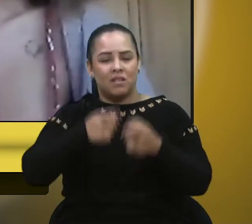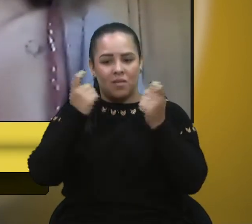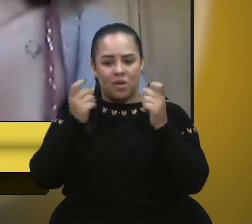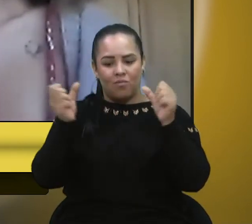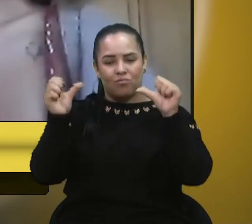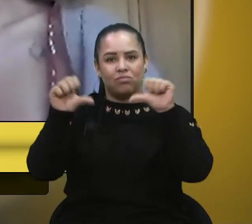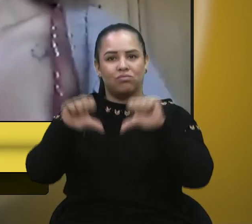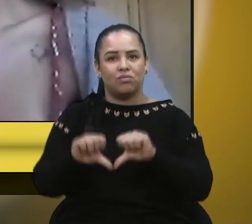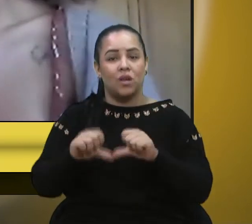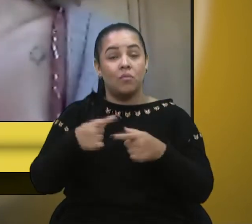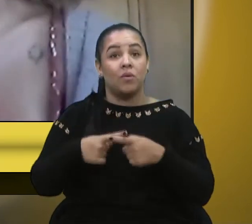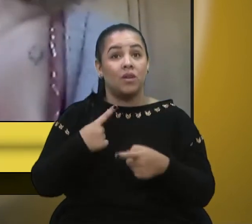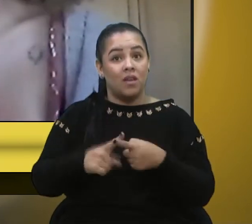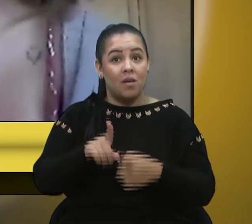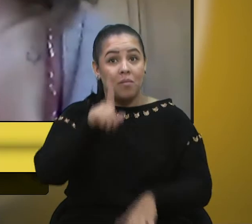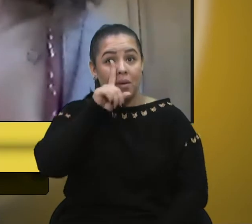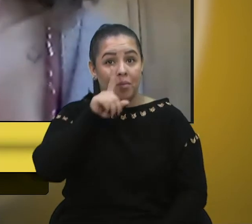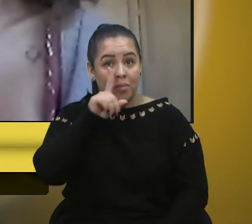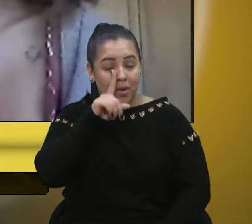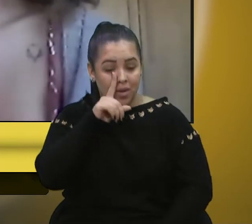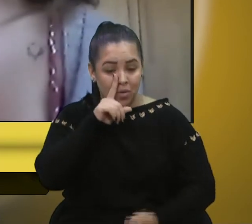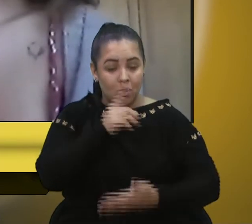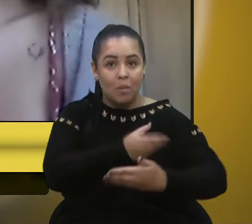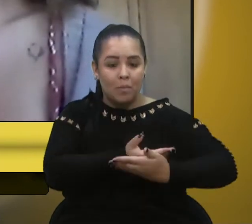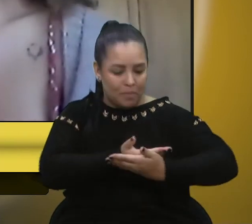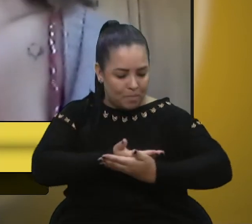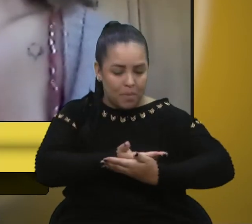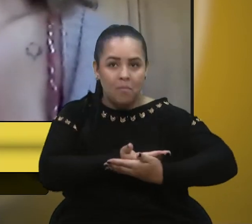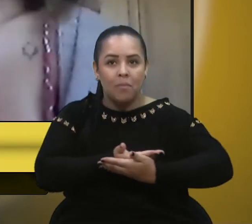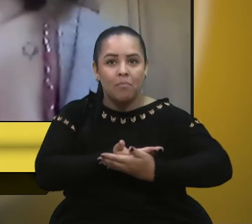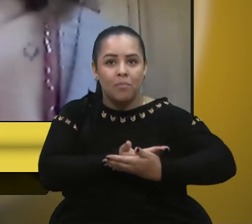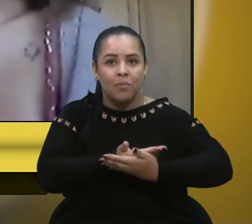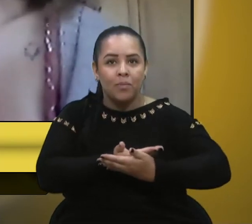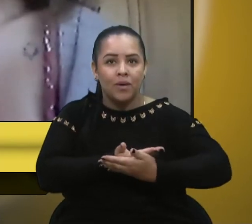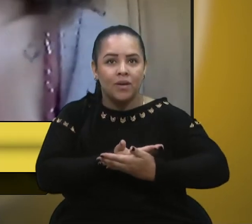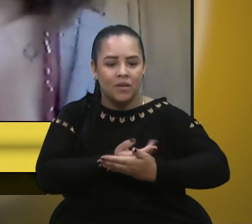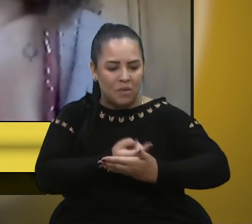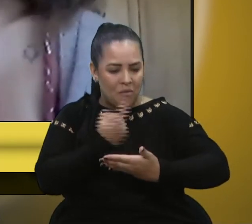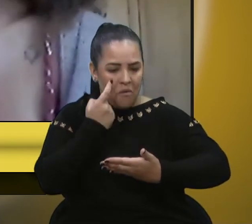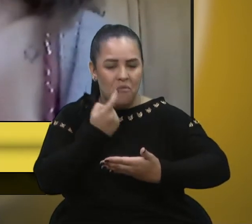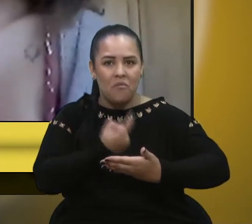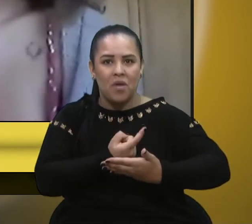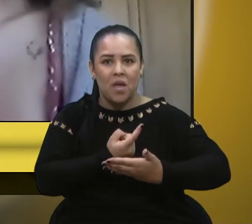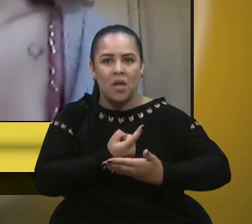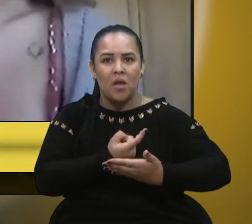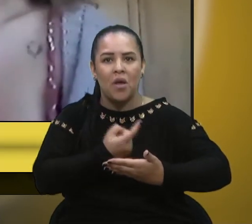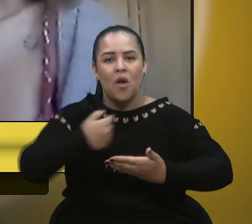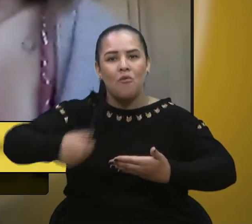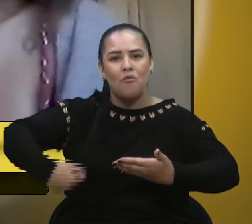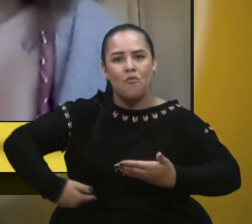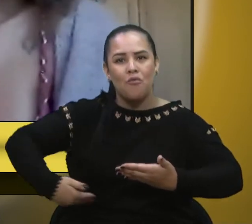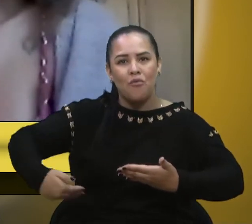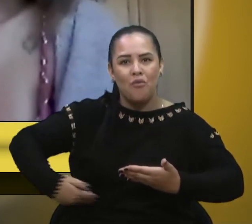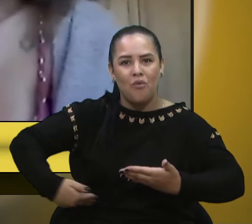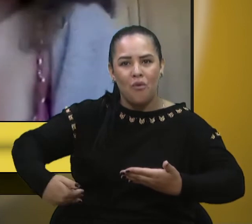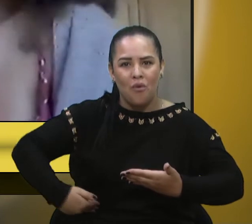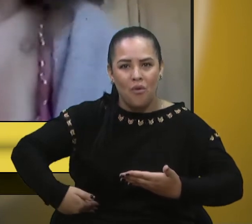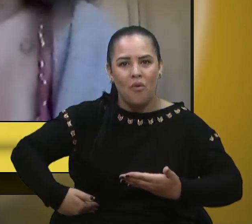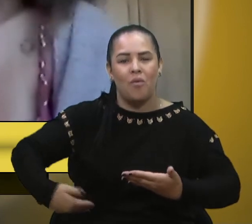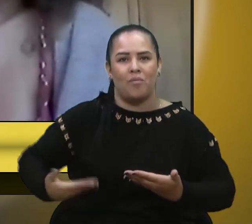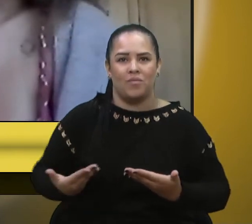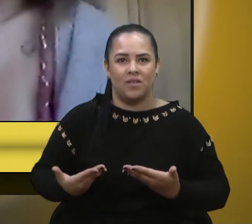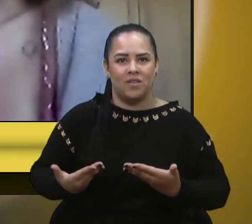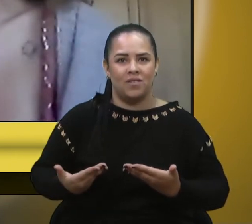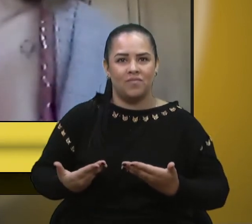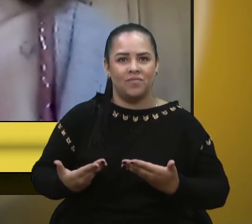mãe segurar o seu filho no colo com situação de desnutrição deve ser uma dor que nenhum de